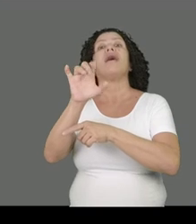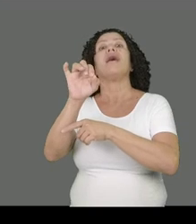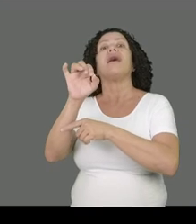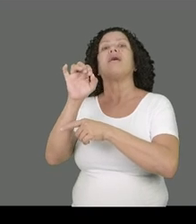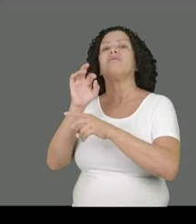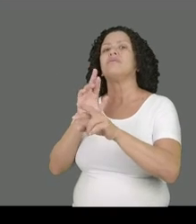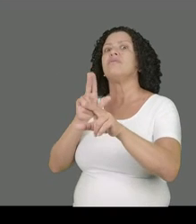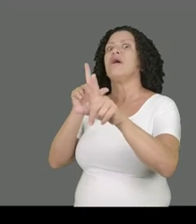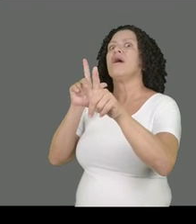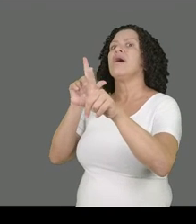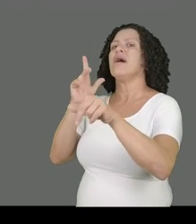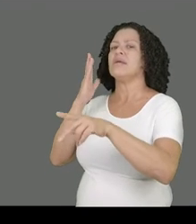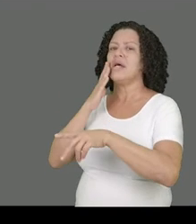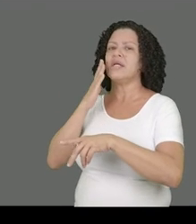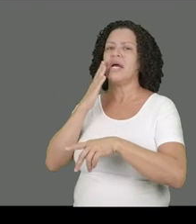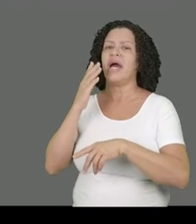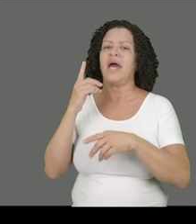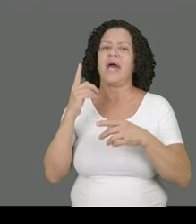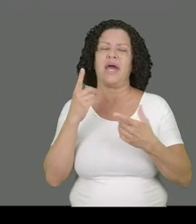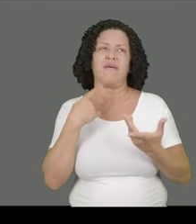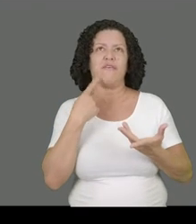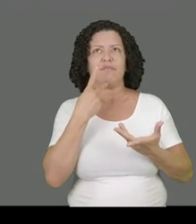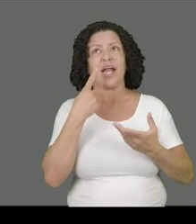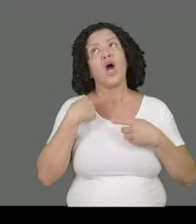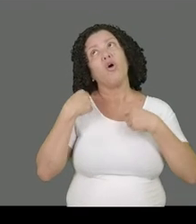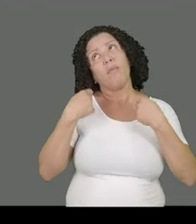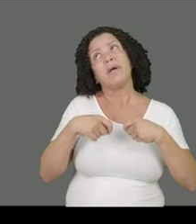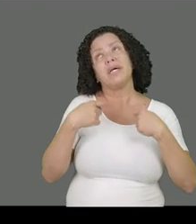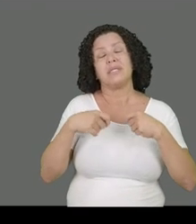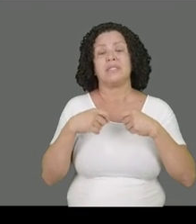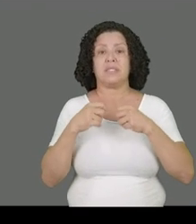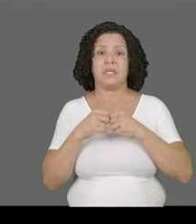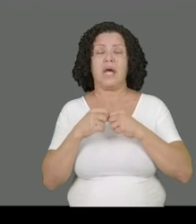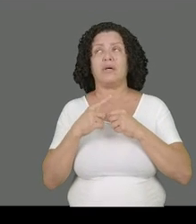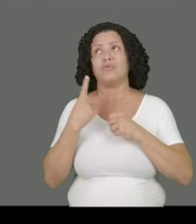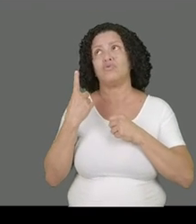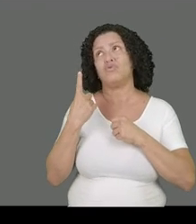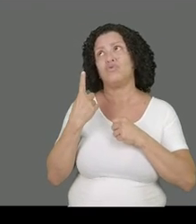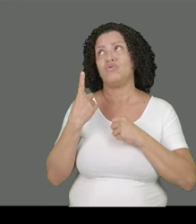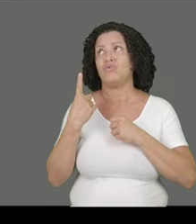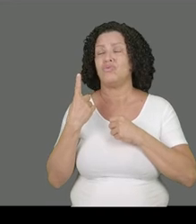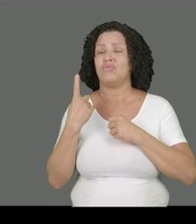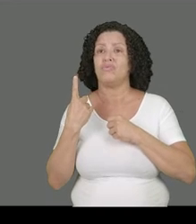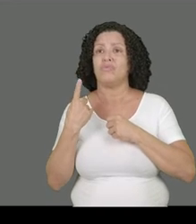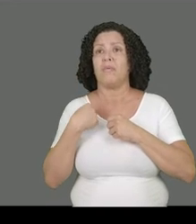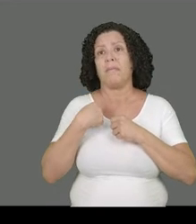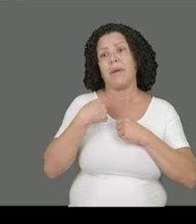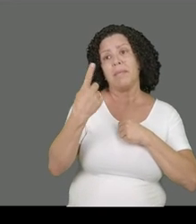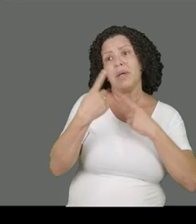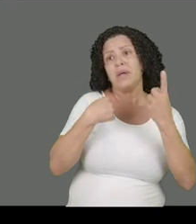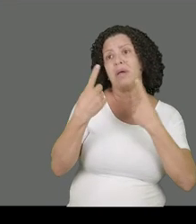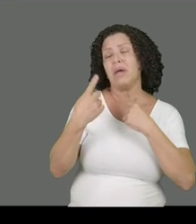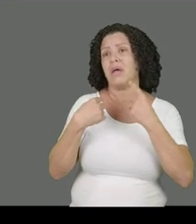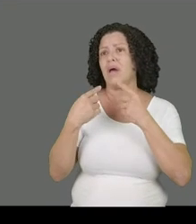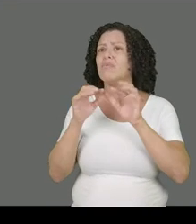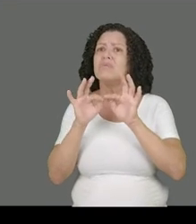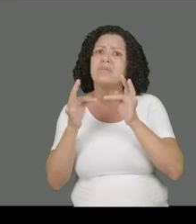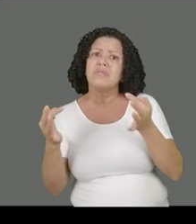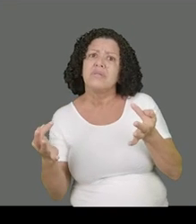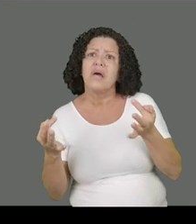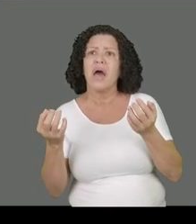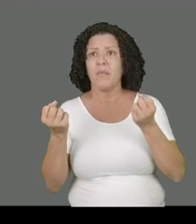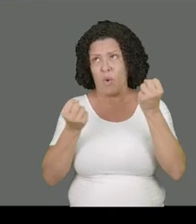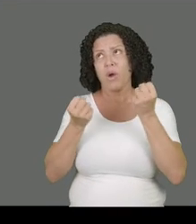nós. É diferente da gente dizer: eu preciso de algo para me